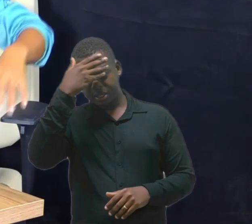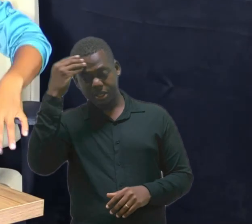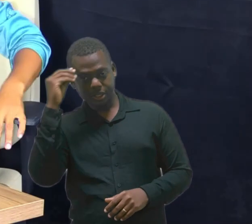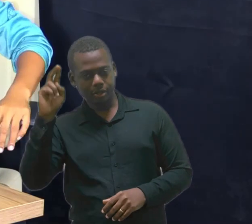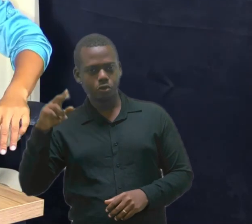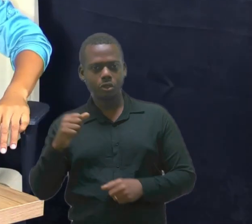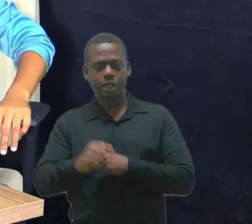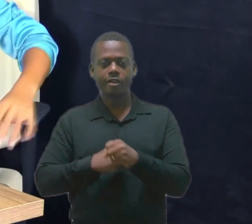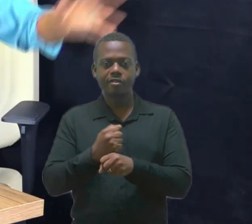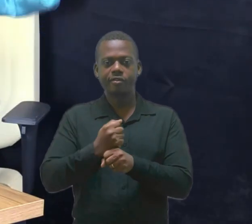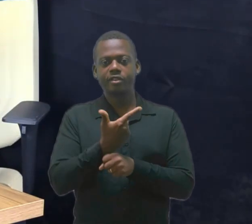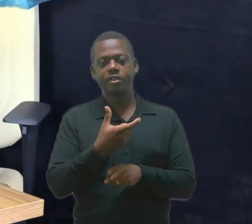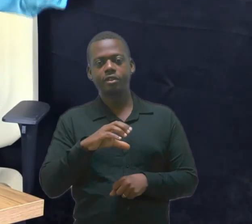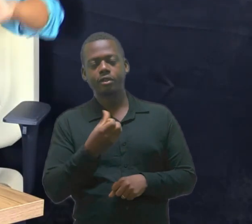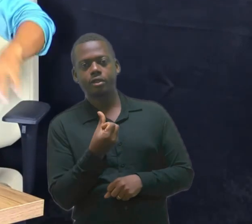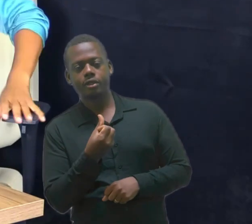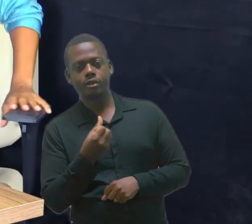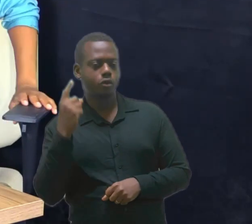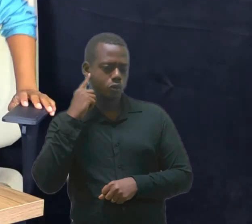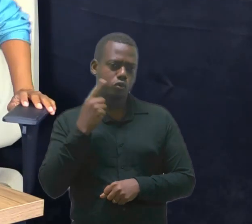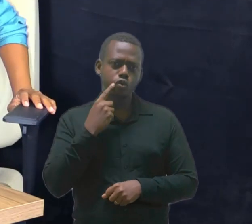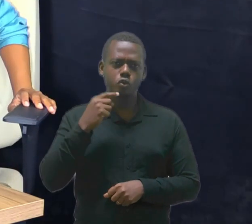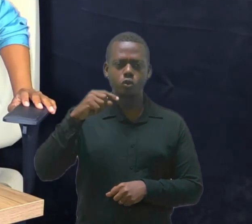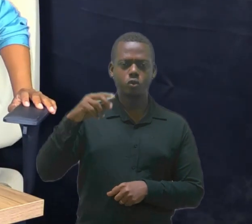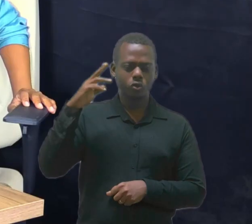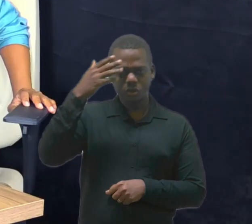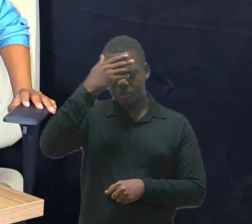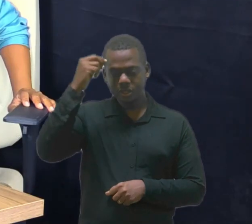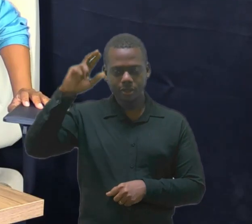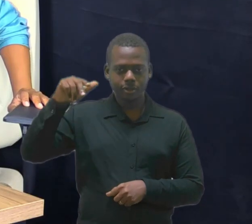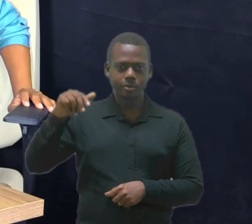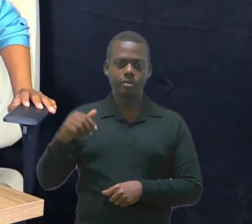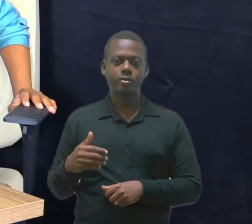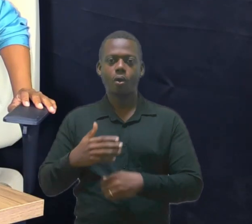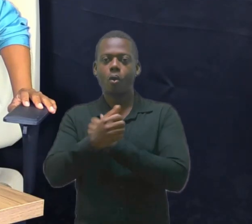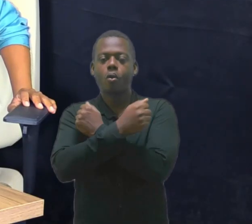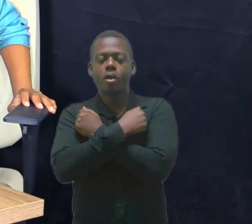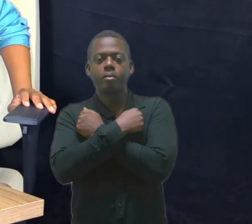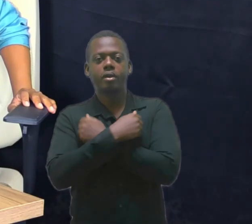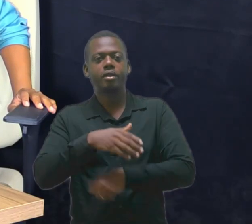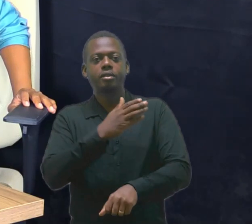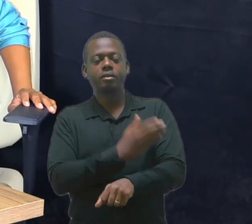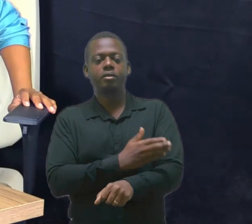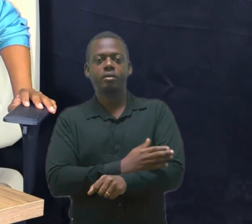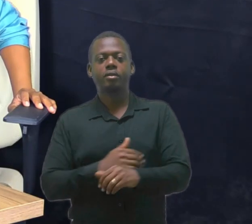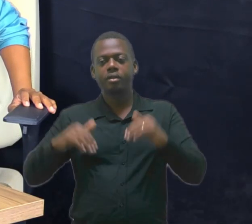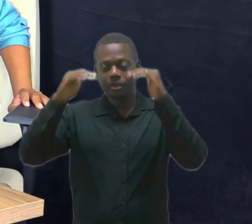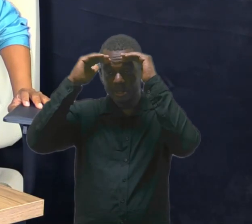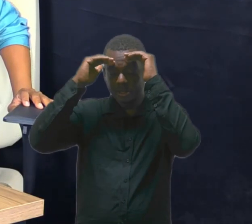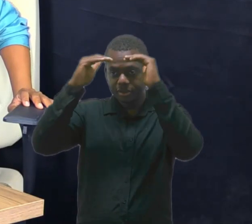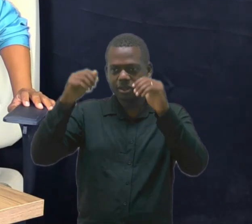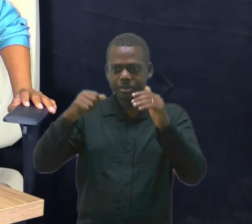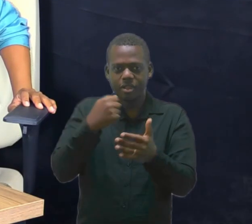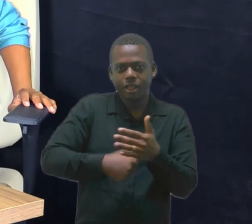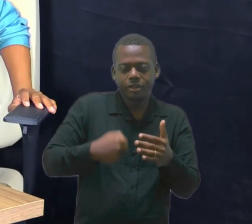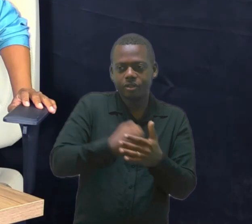Não esquece, 26 anos o pessoal não esquece, né? Os surdos que estão lá não esquecem. Então, um abraço a Luísa, né? Meu respeito pela sua pessoa, pela